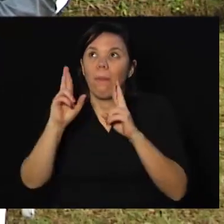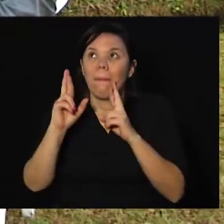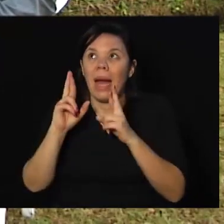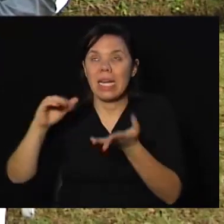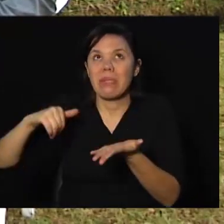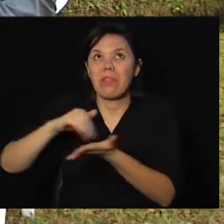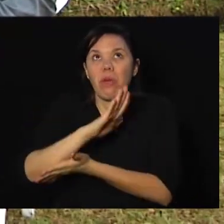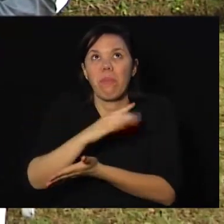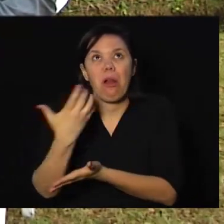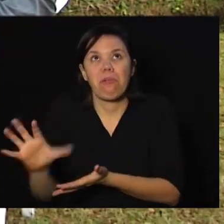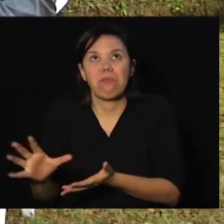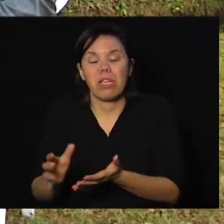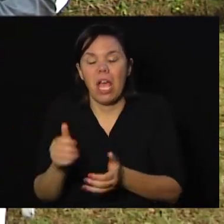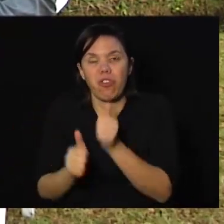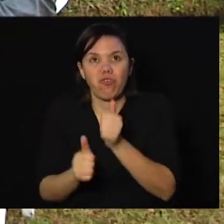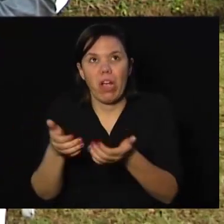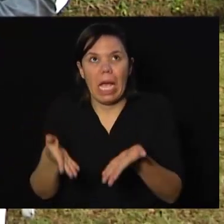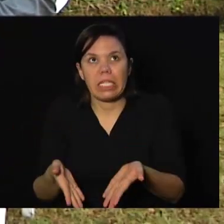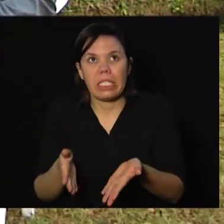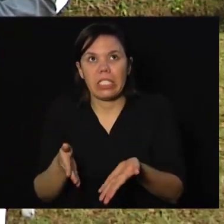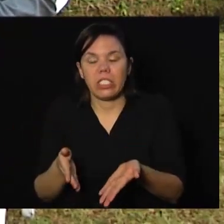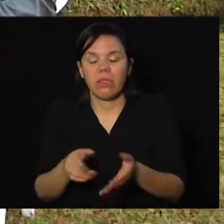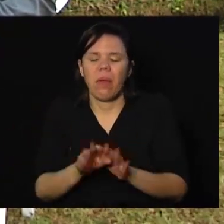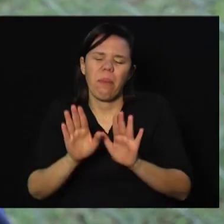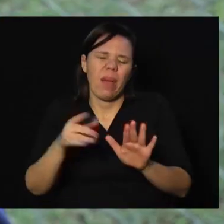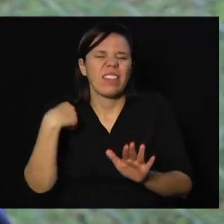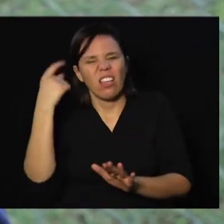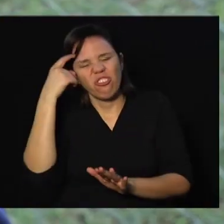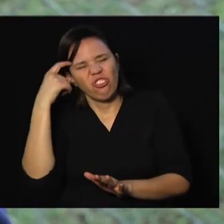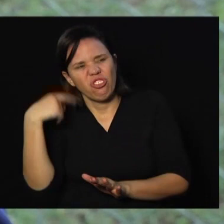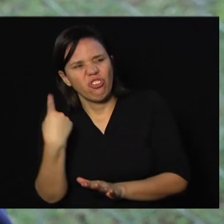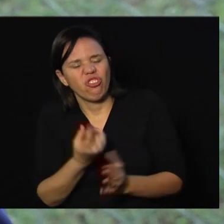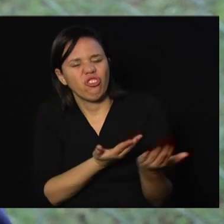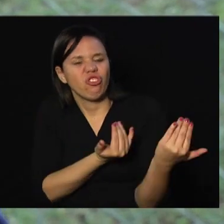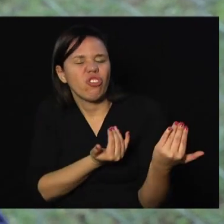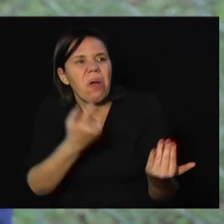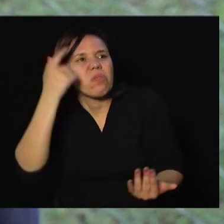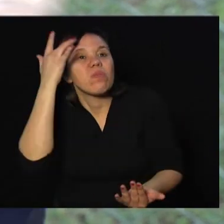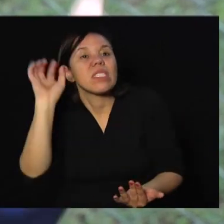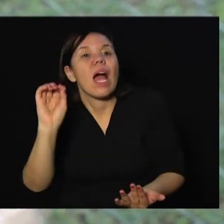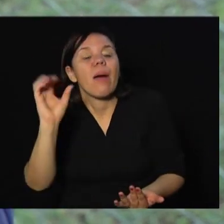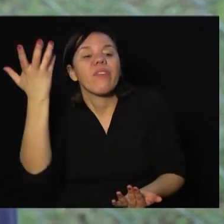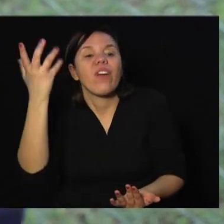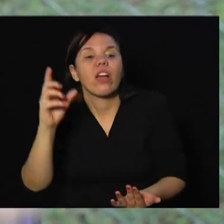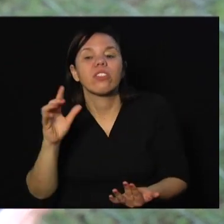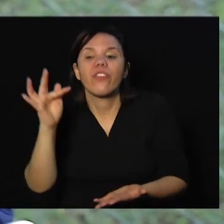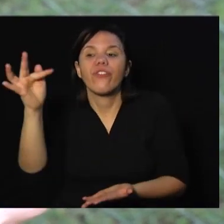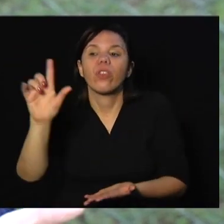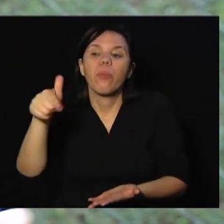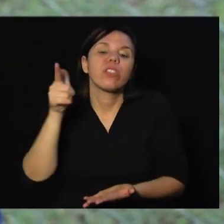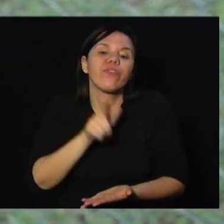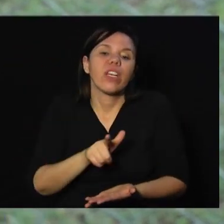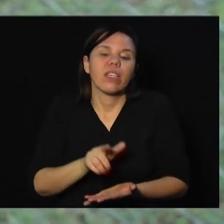entendeu? Ah. Então, mas a gente é muito jovem, a gente não tem amplitude do que pode acontecer, onde você pode chegar, o que você pode